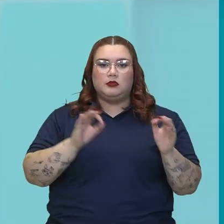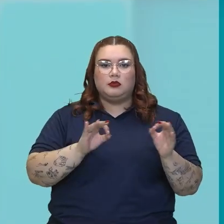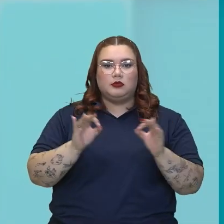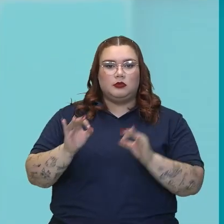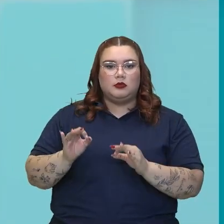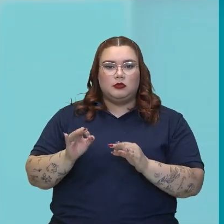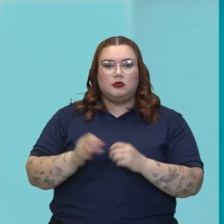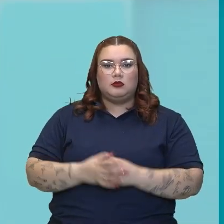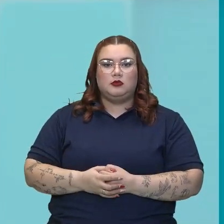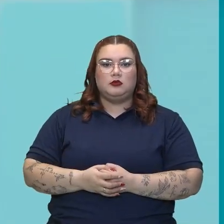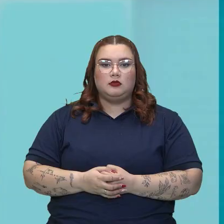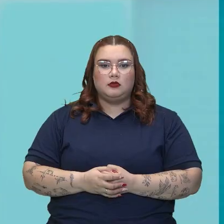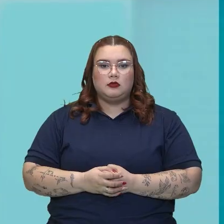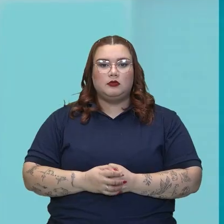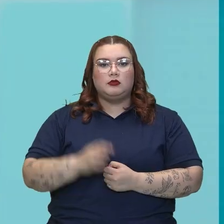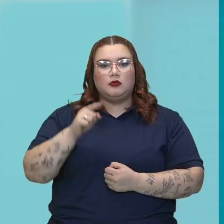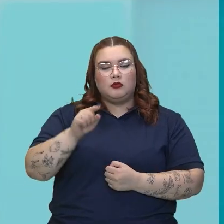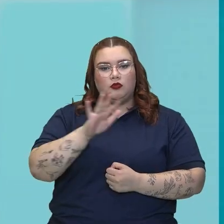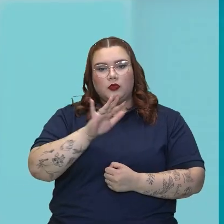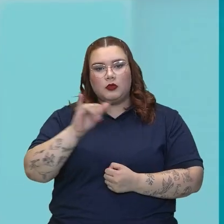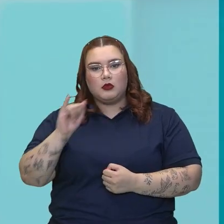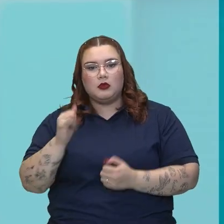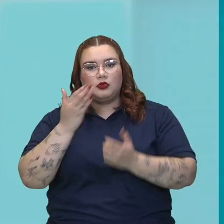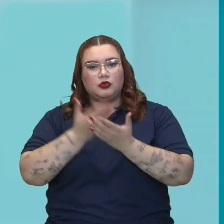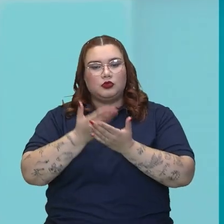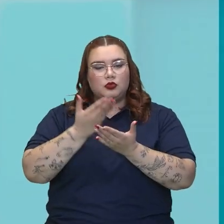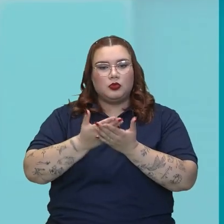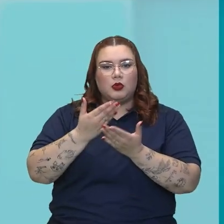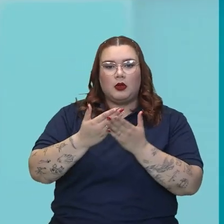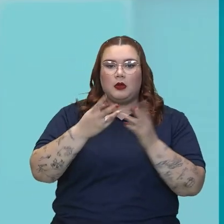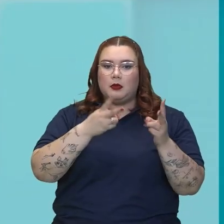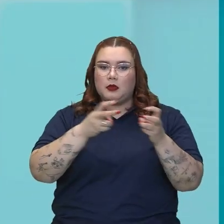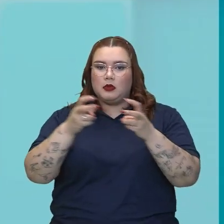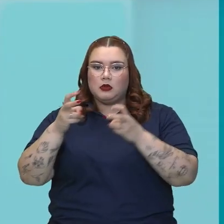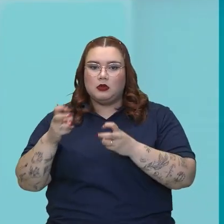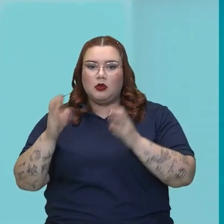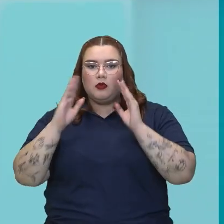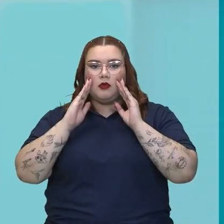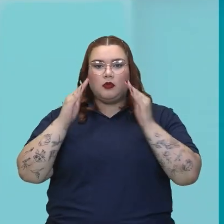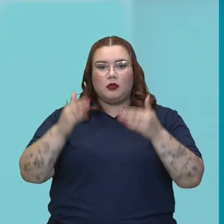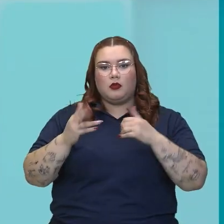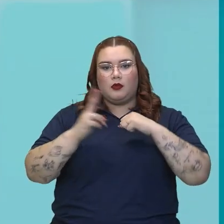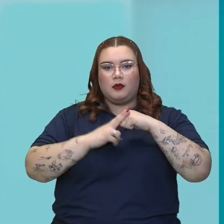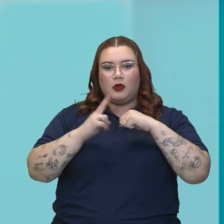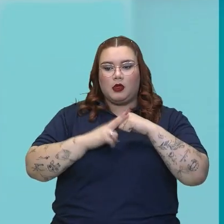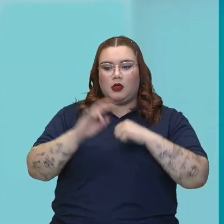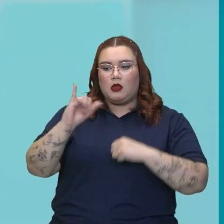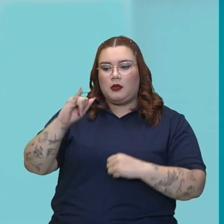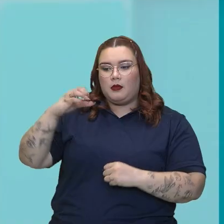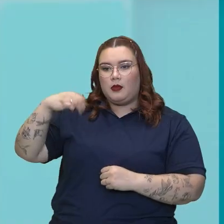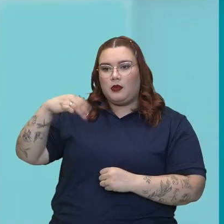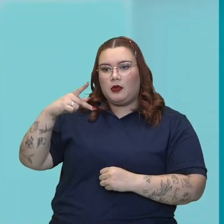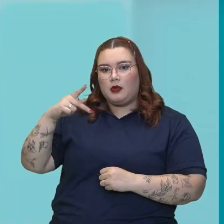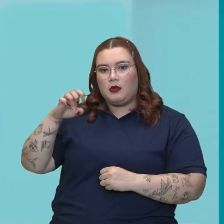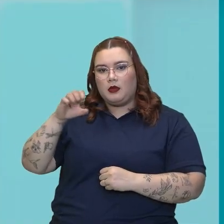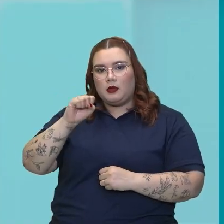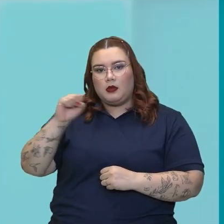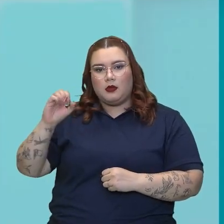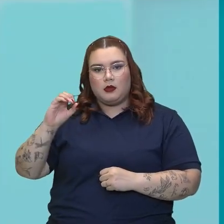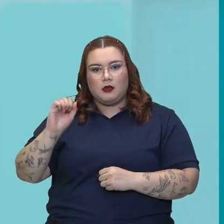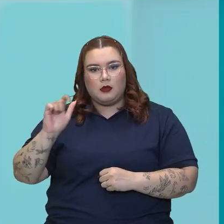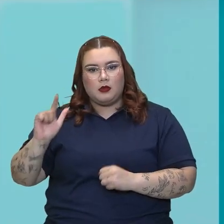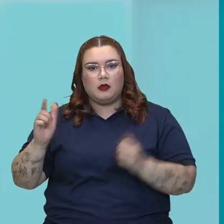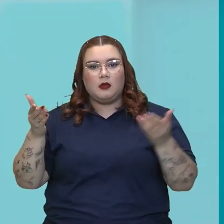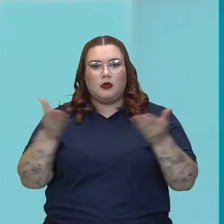específicos, né? Você vai ali estudar, observar a questão do verbo impessoal, mas, nesse momento,